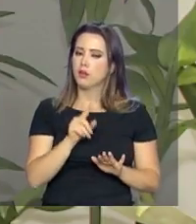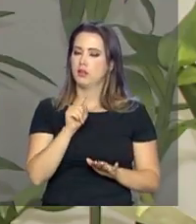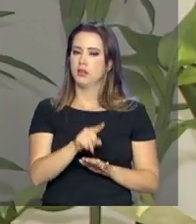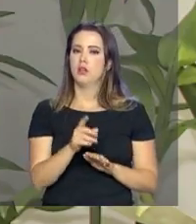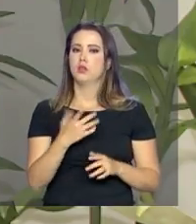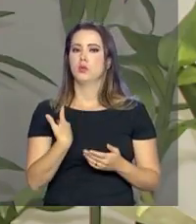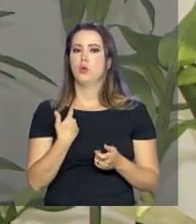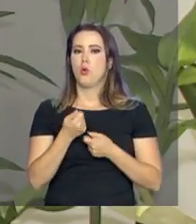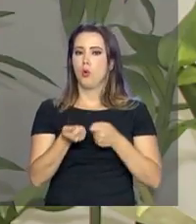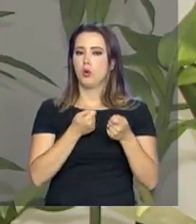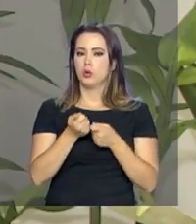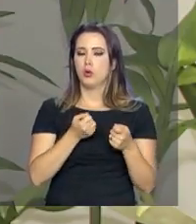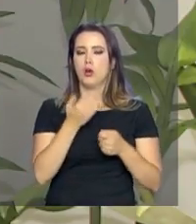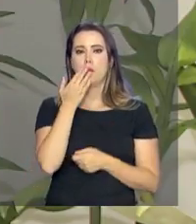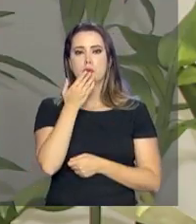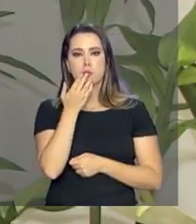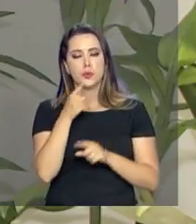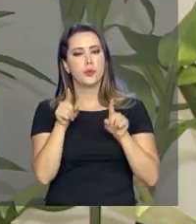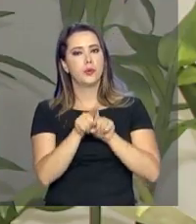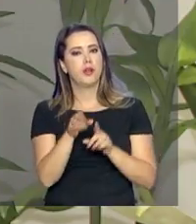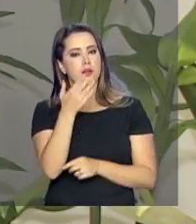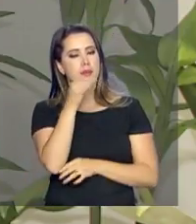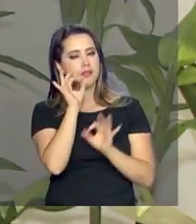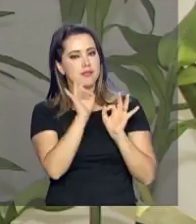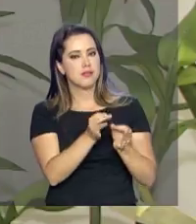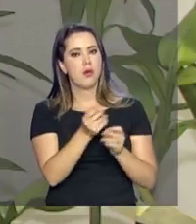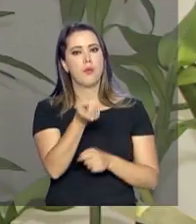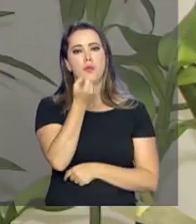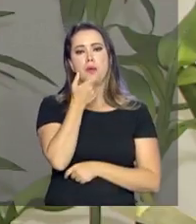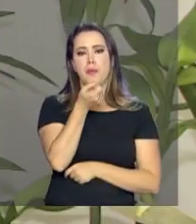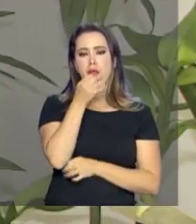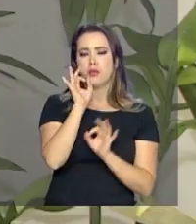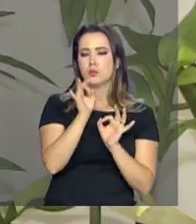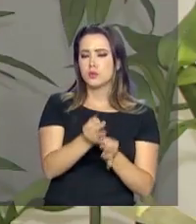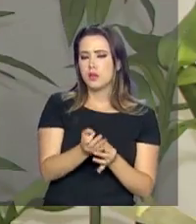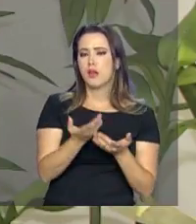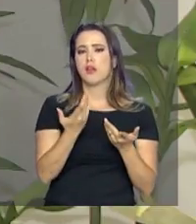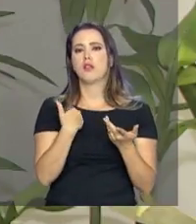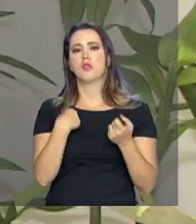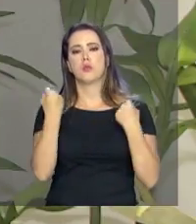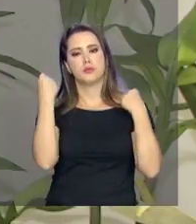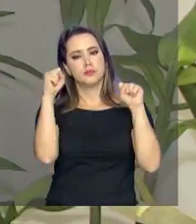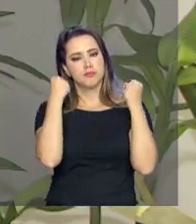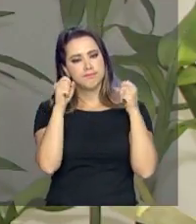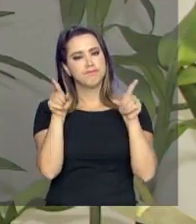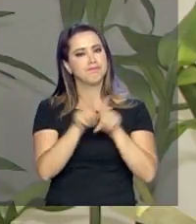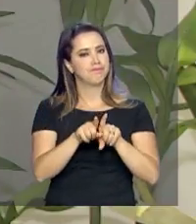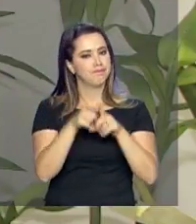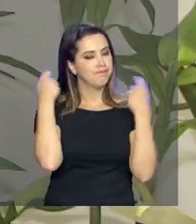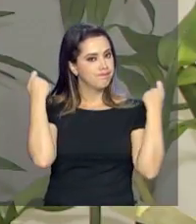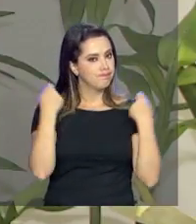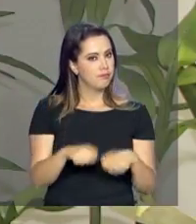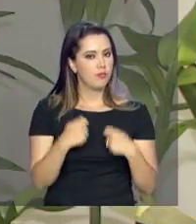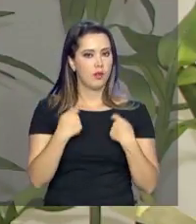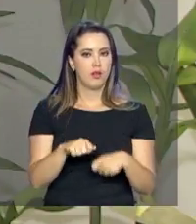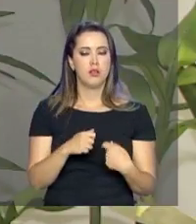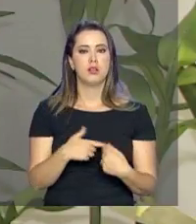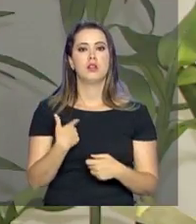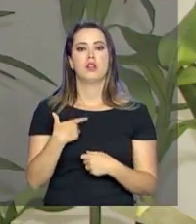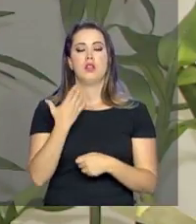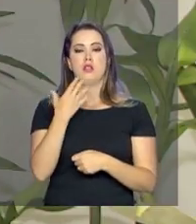controlar o açúcar no sangue com alimentação com a medicação com atividade física os problemas de colesterol